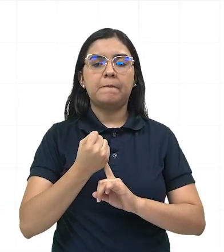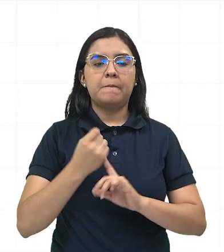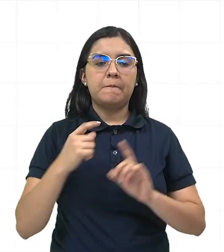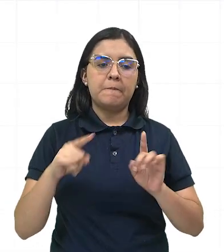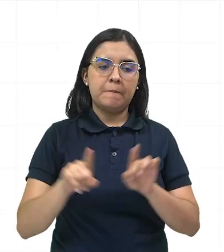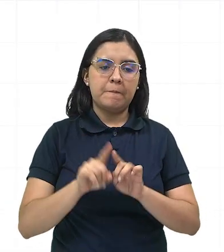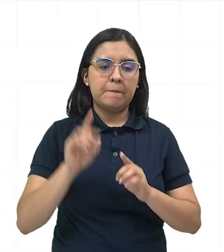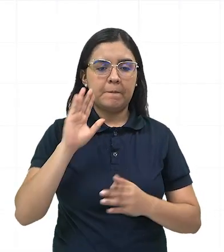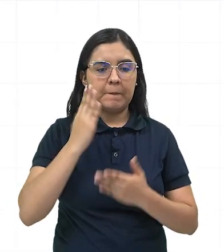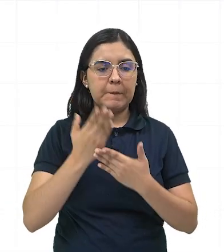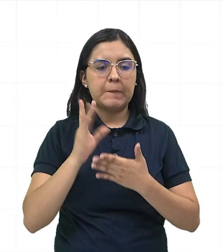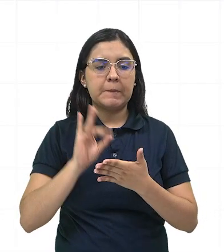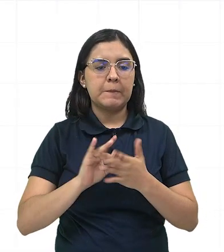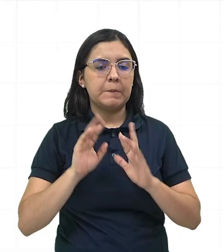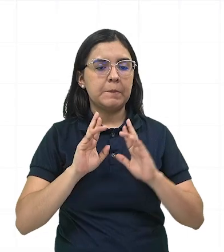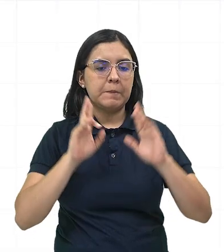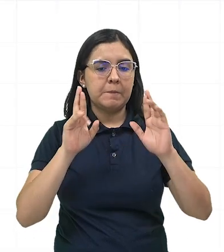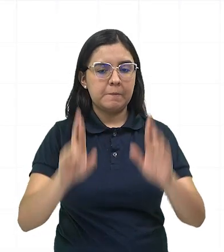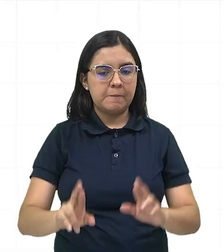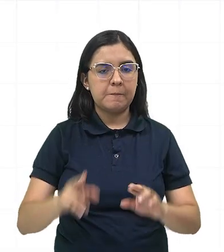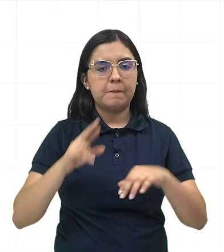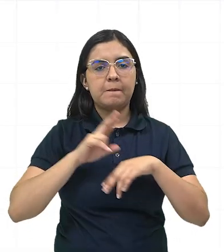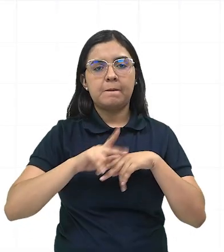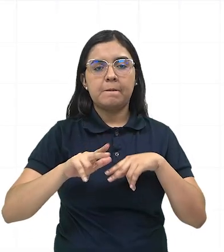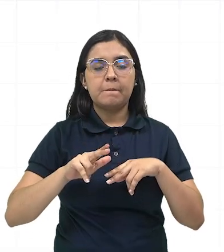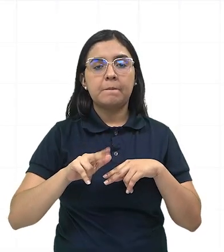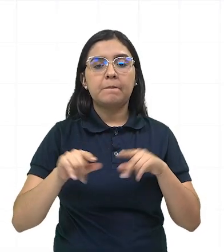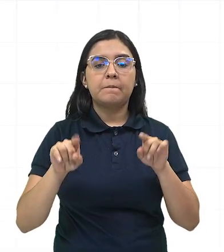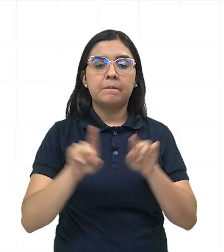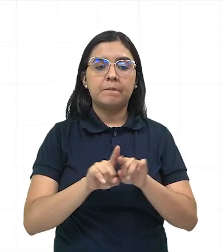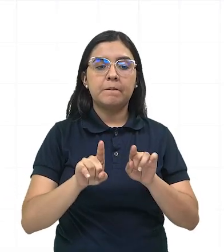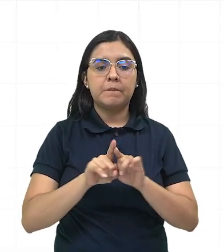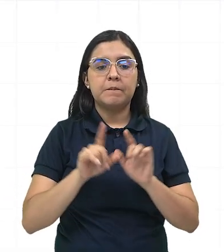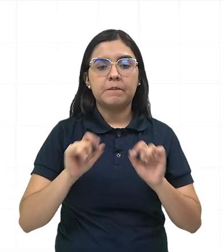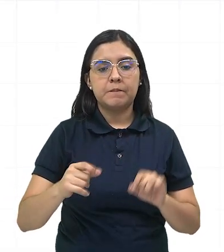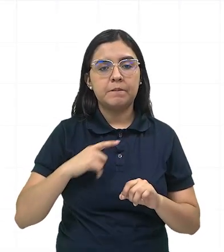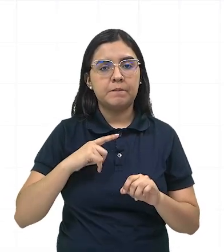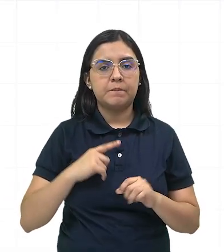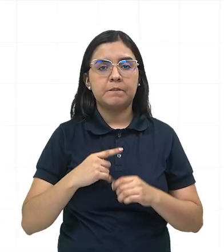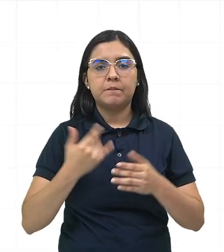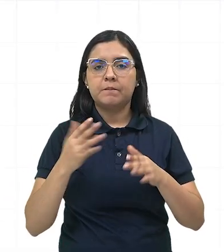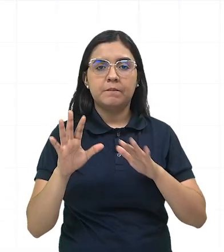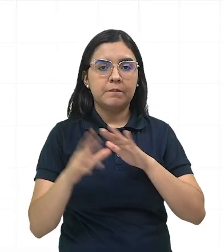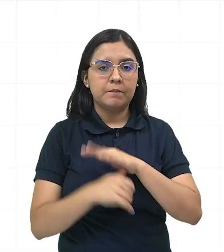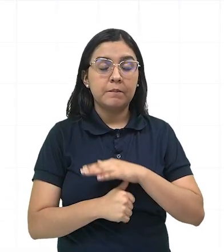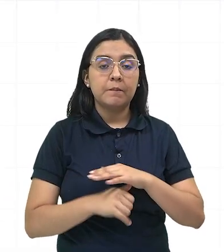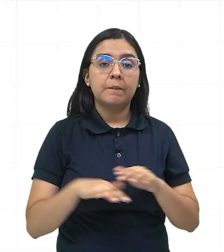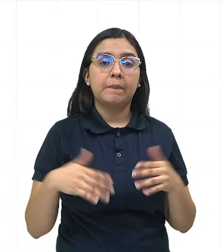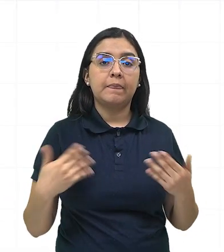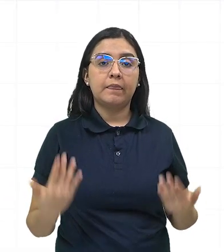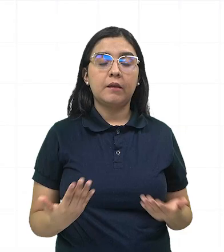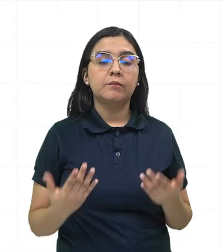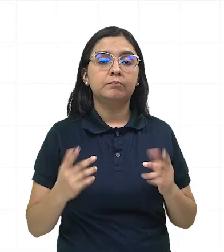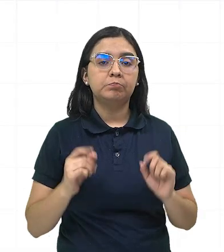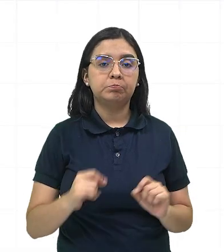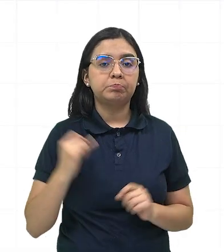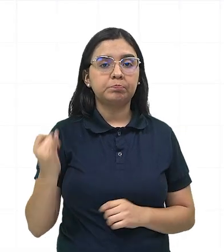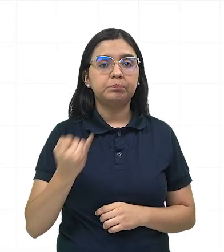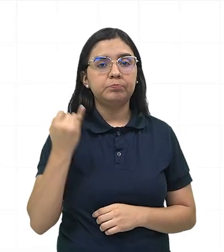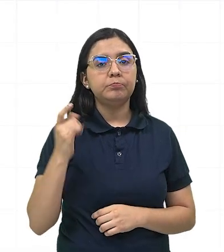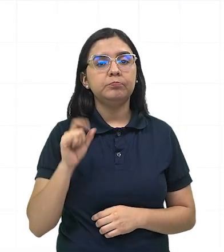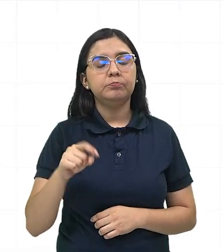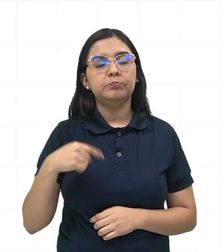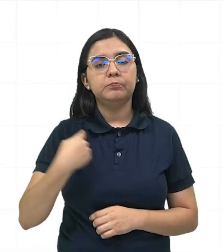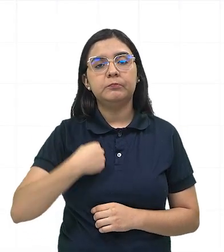verdade, respeitar as diferenças de gênero, não se apropriar dos bens dos outros. E aqui é importante